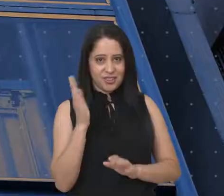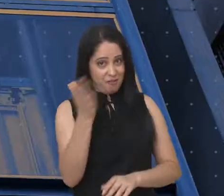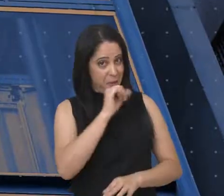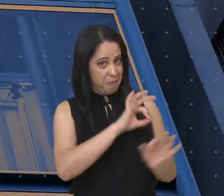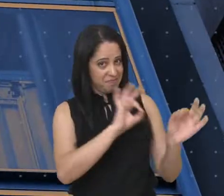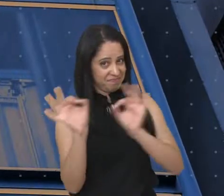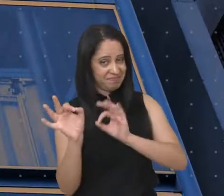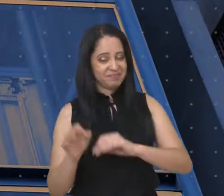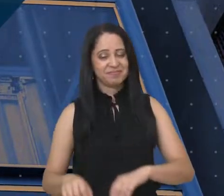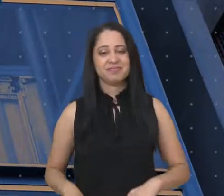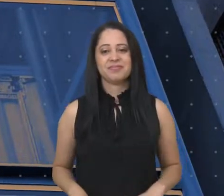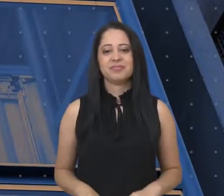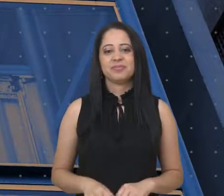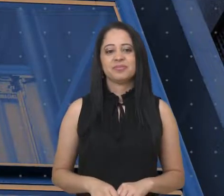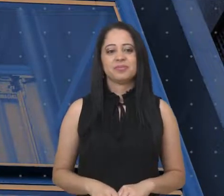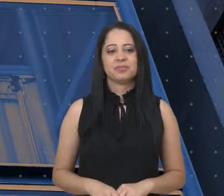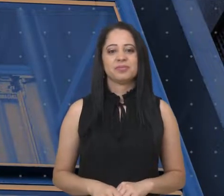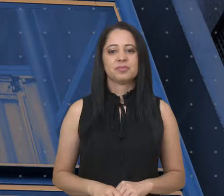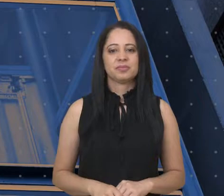olhada.